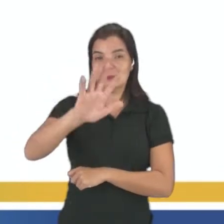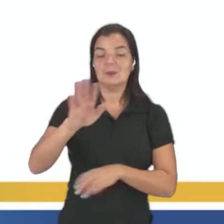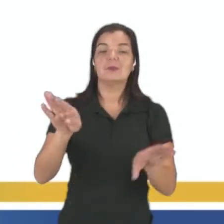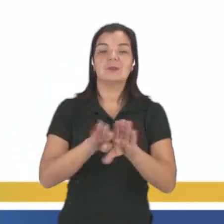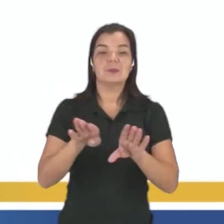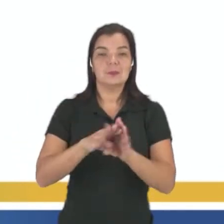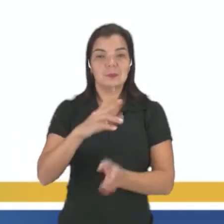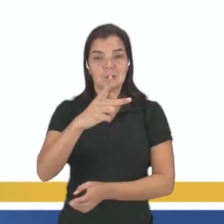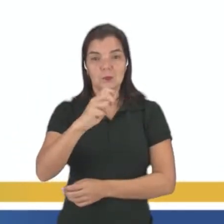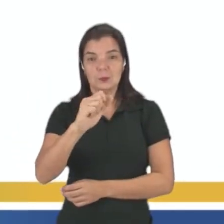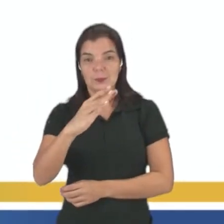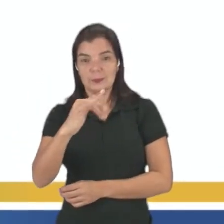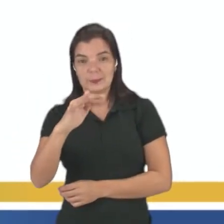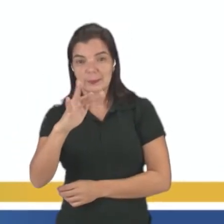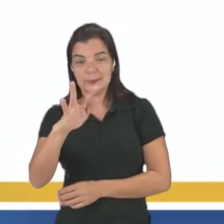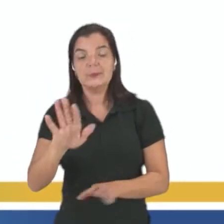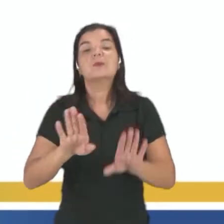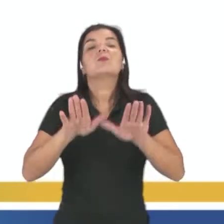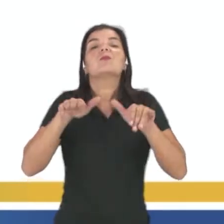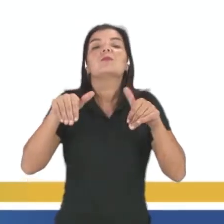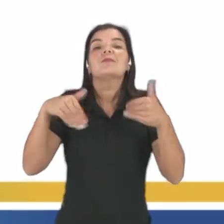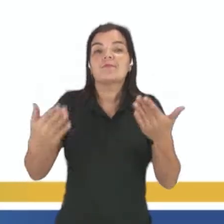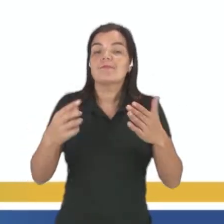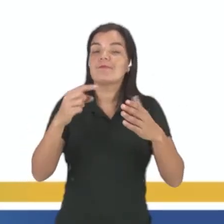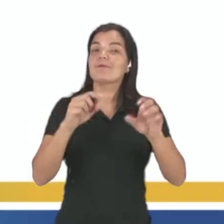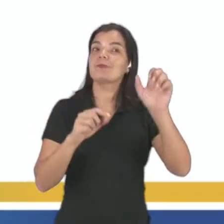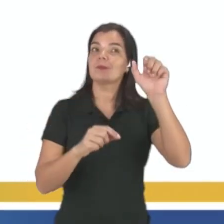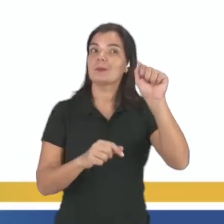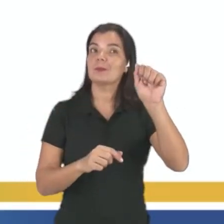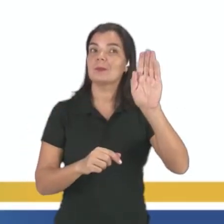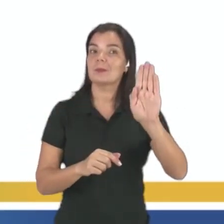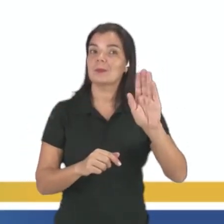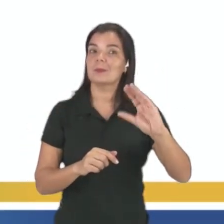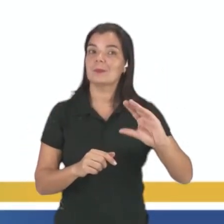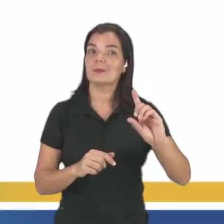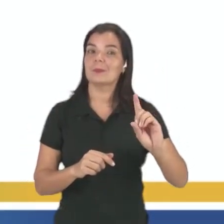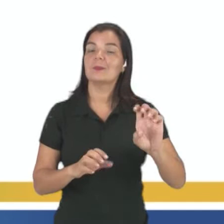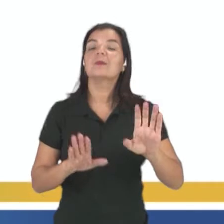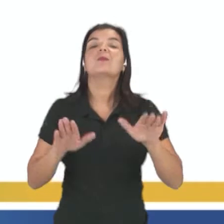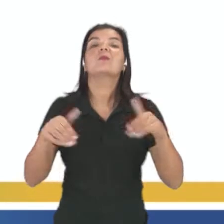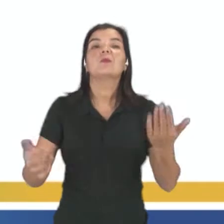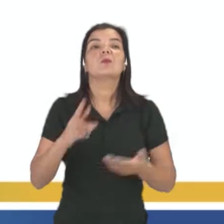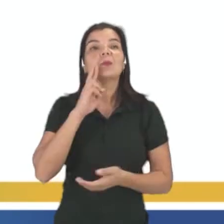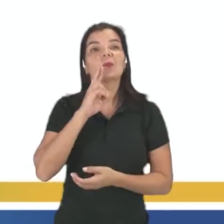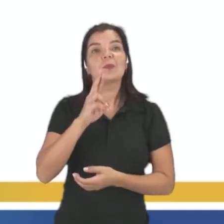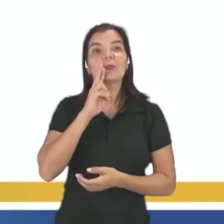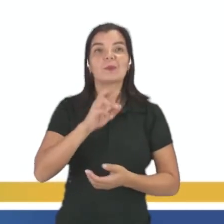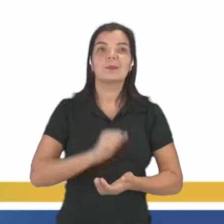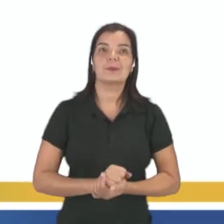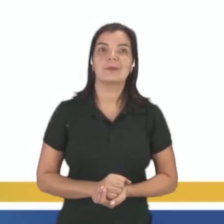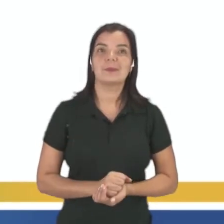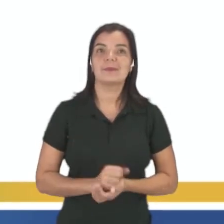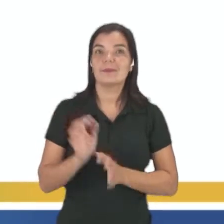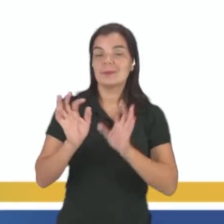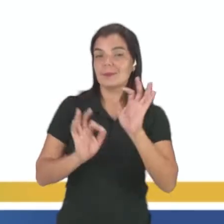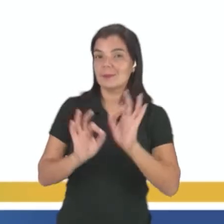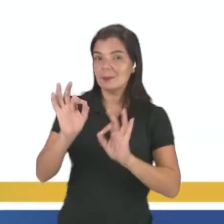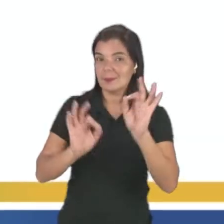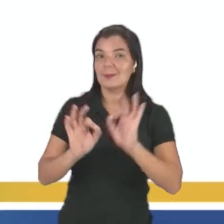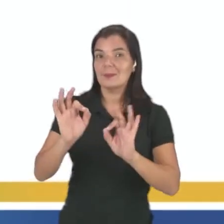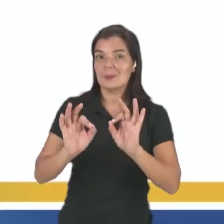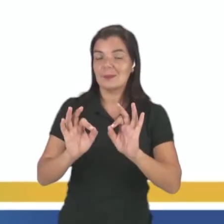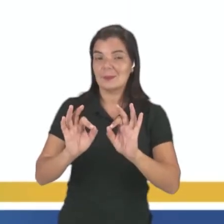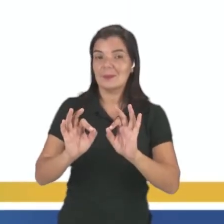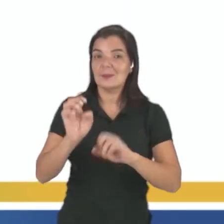e do Pacífico. Então a pergunta é, qual delas não é um bloco econômico? Vamos lá para a resposta, então? A resposta certa